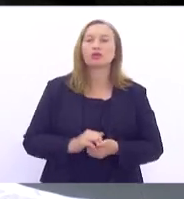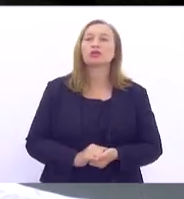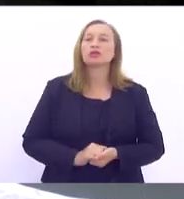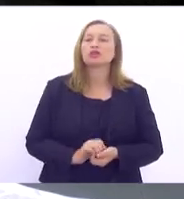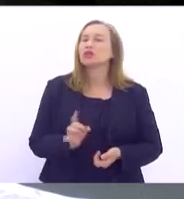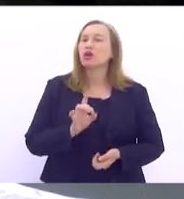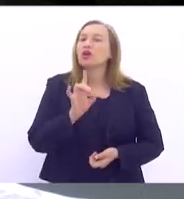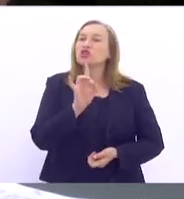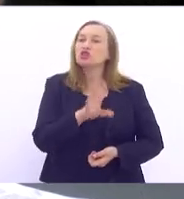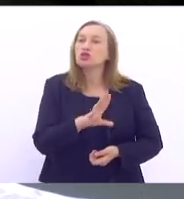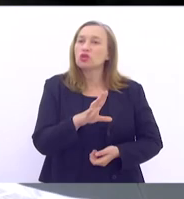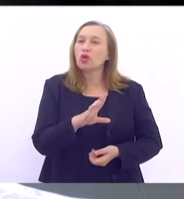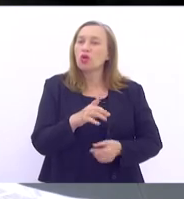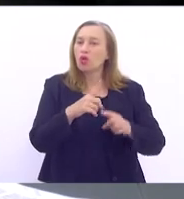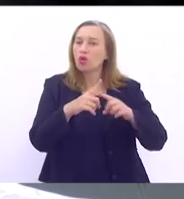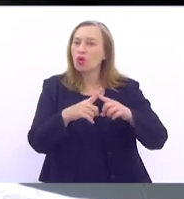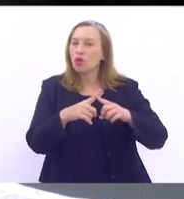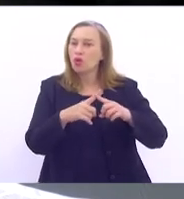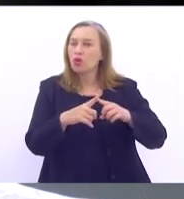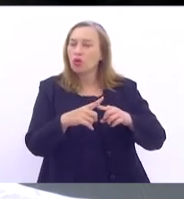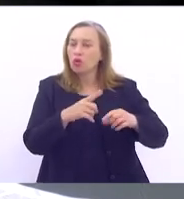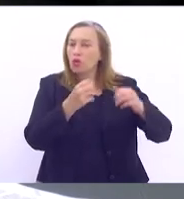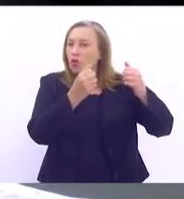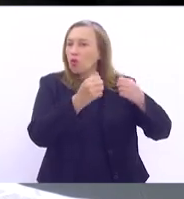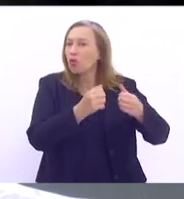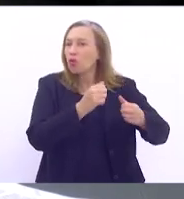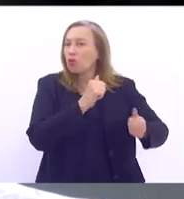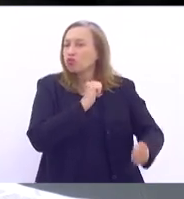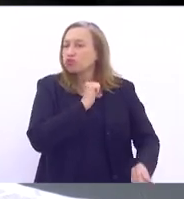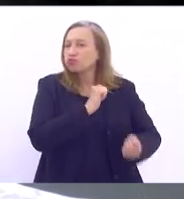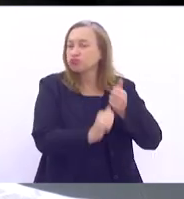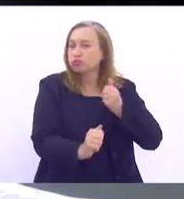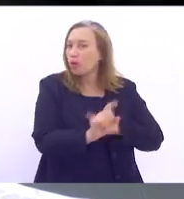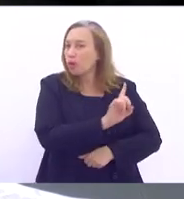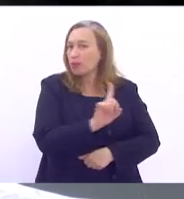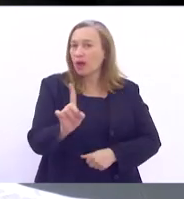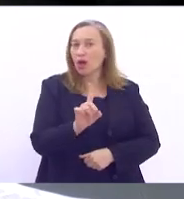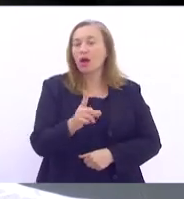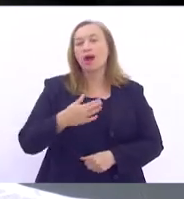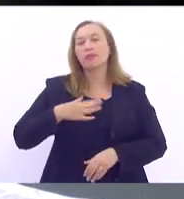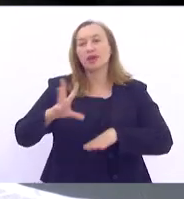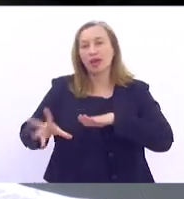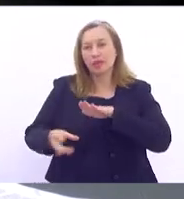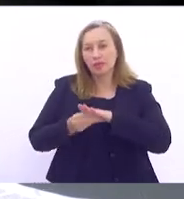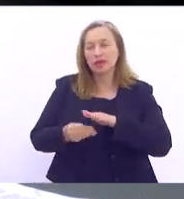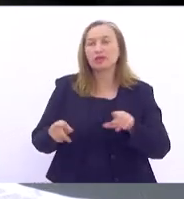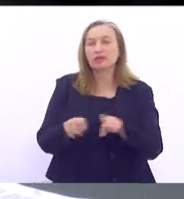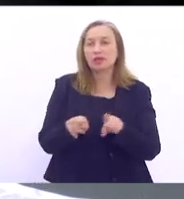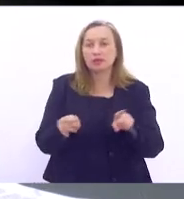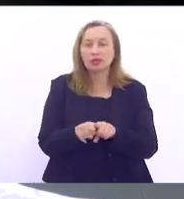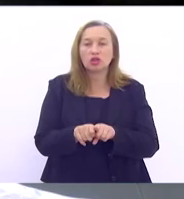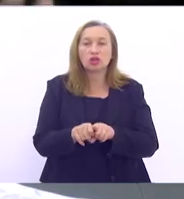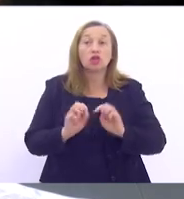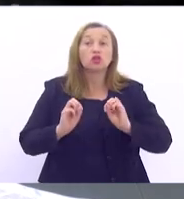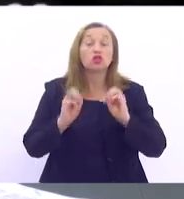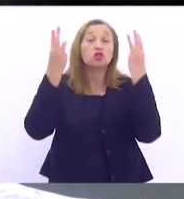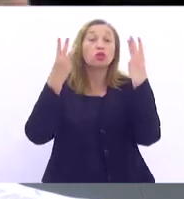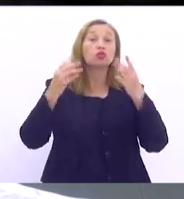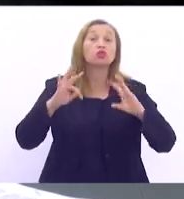não é só partida de futebol. Uma emenda, inclusive, que eu fiz, que foi acatada para os eventos culturais, shows,